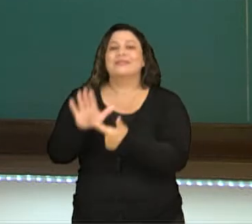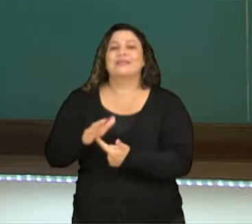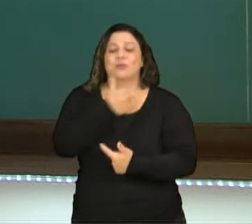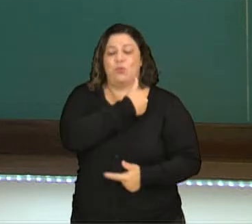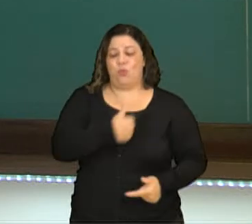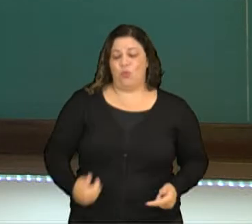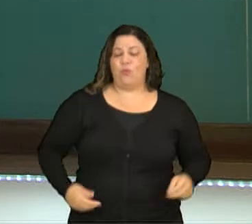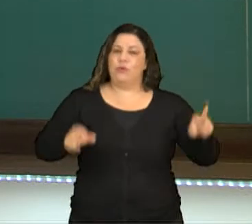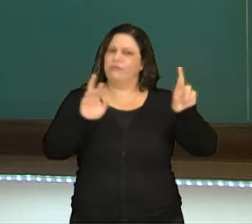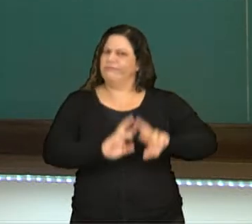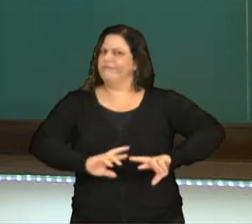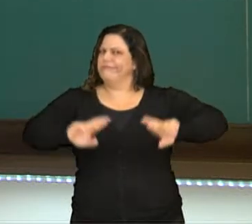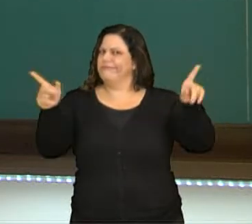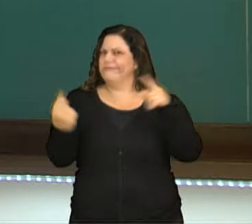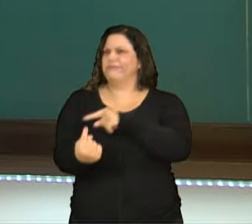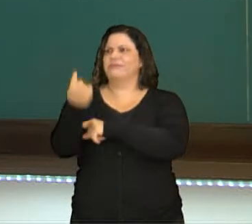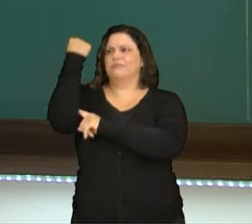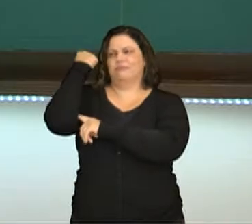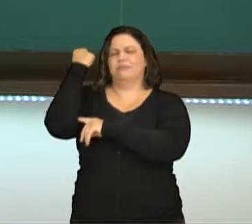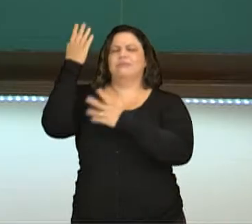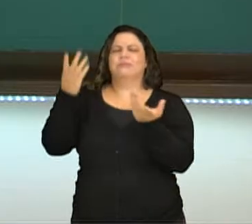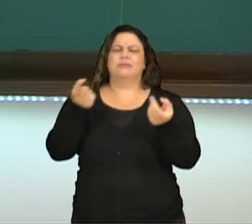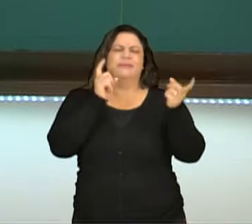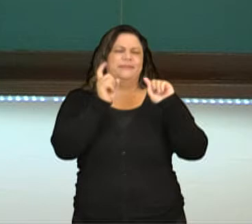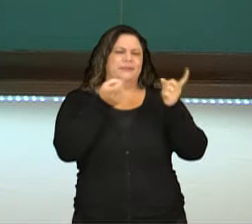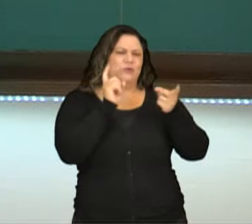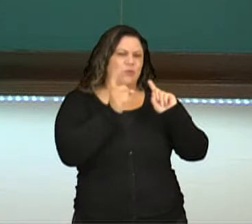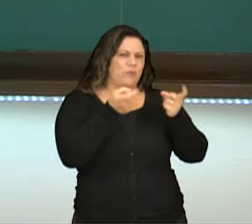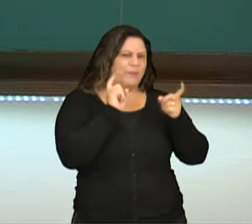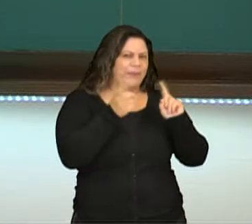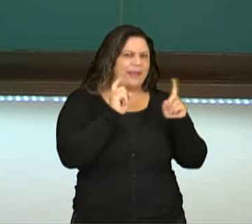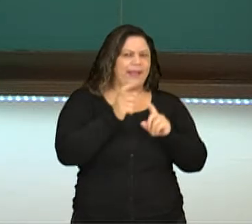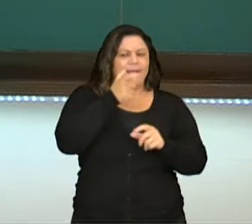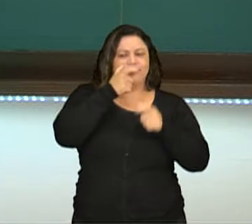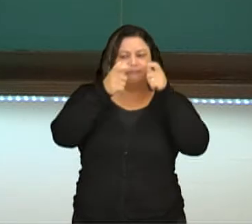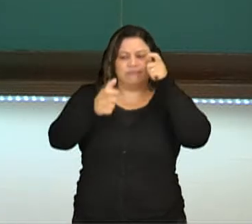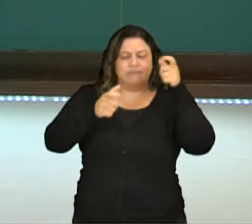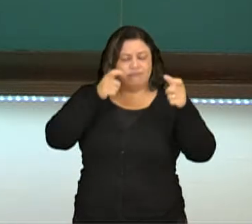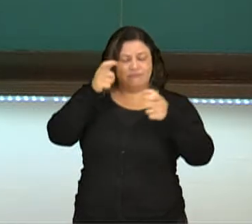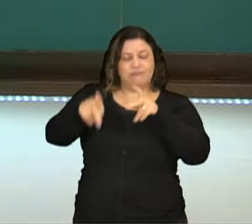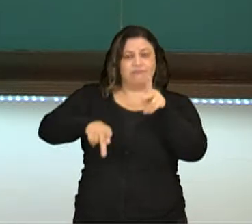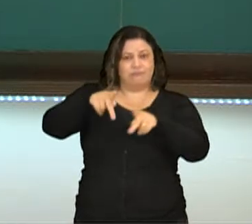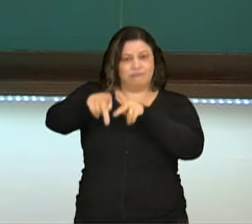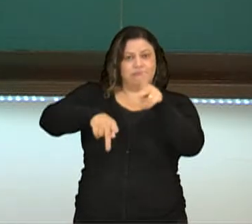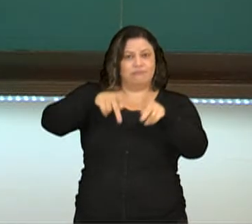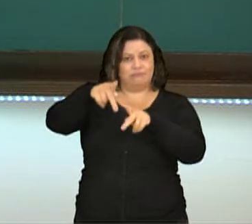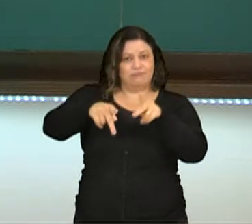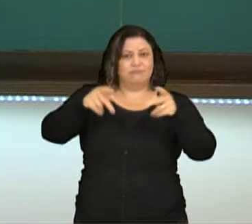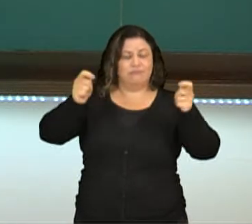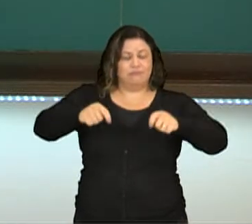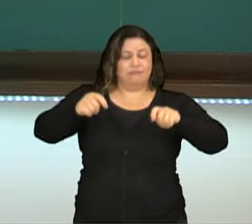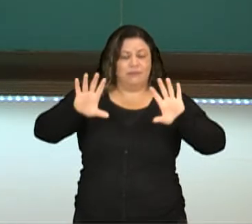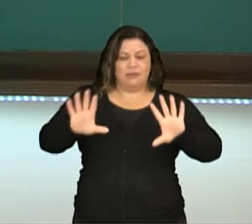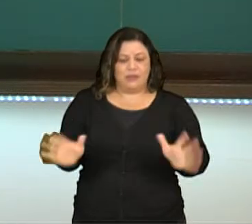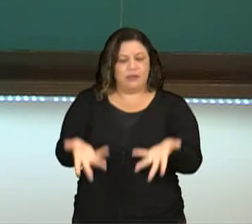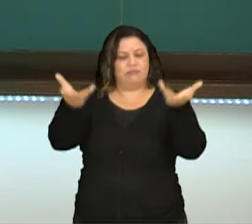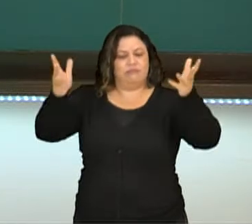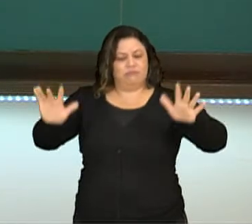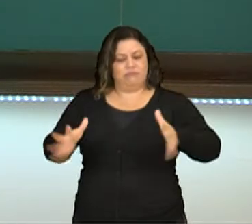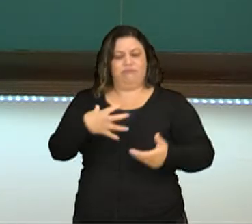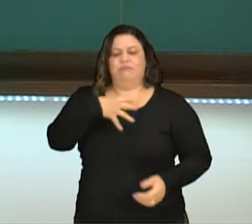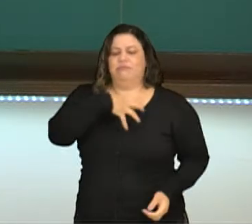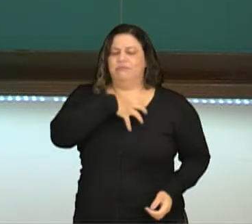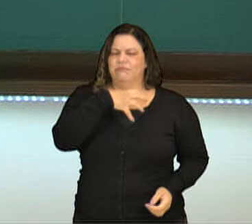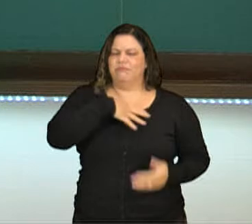diferente dos anteriores, então um governo preocupado aí com os interesses da população e despertar no trabalhador sentimentos